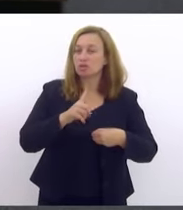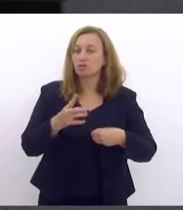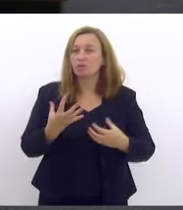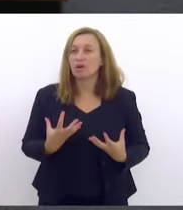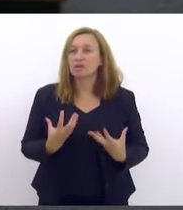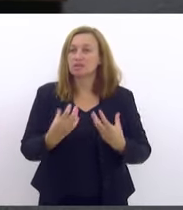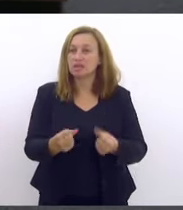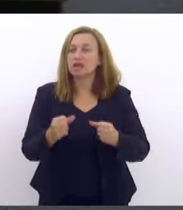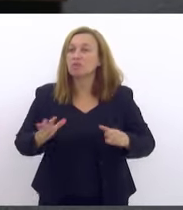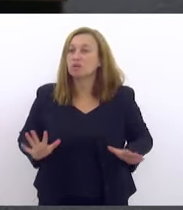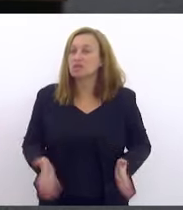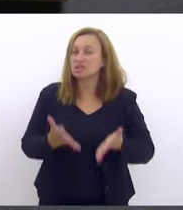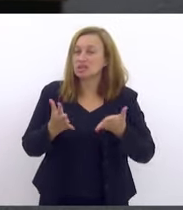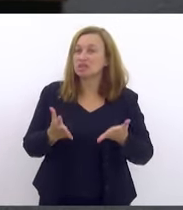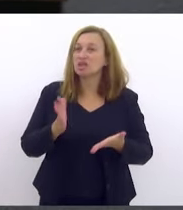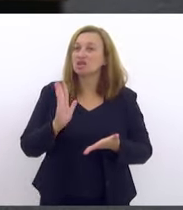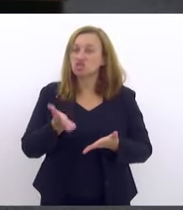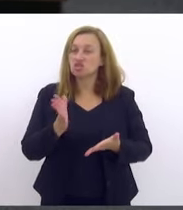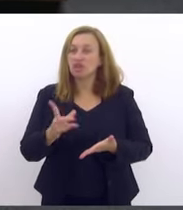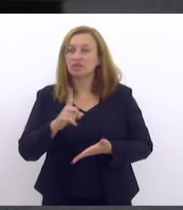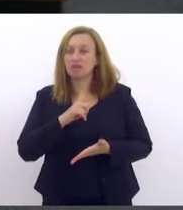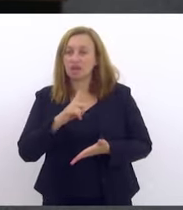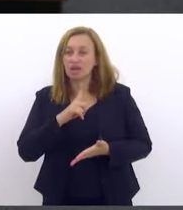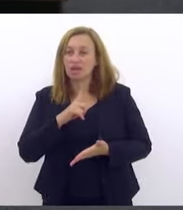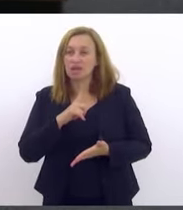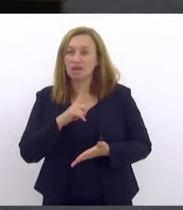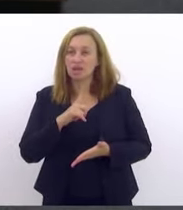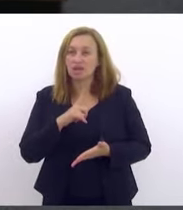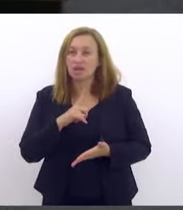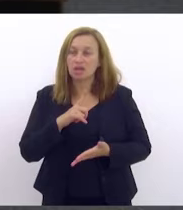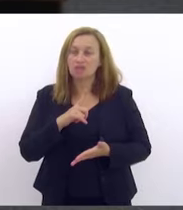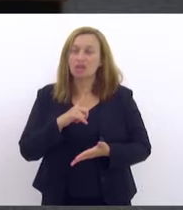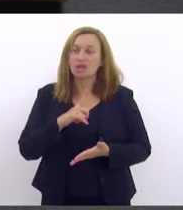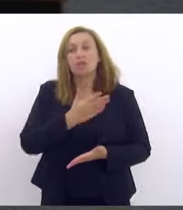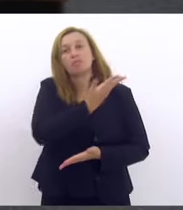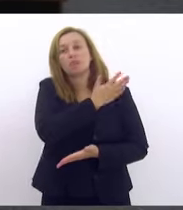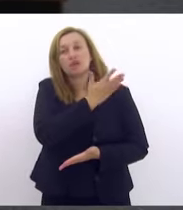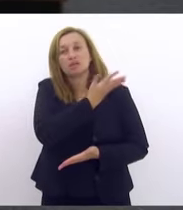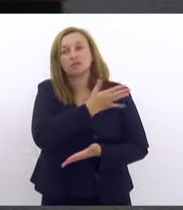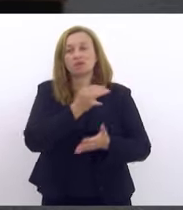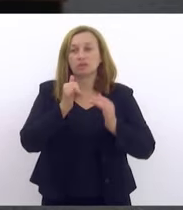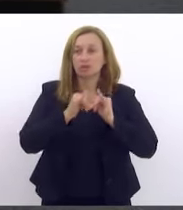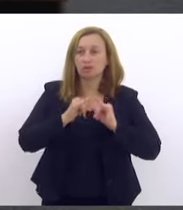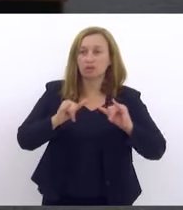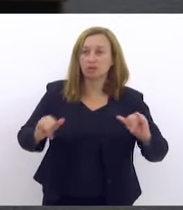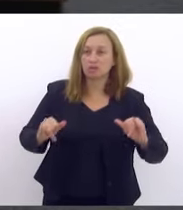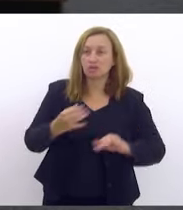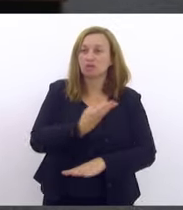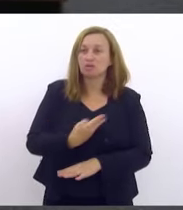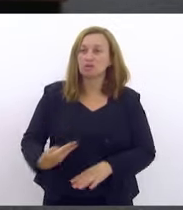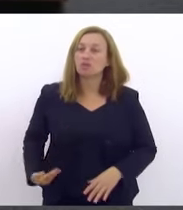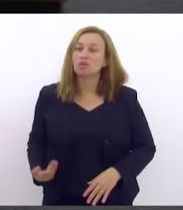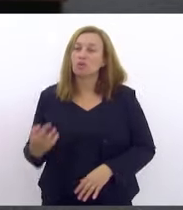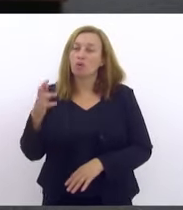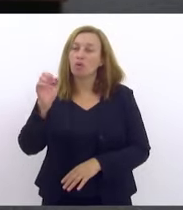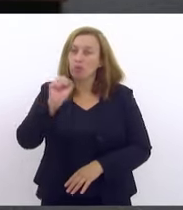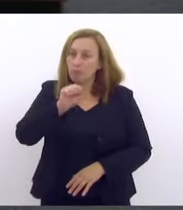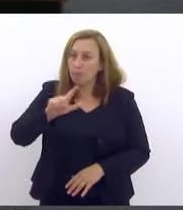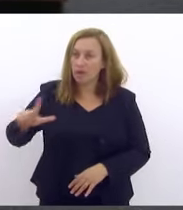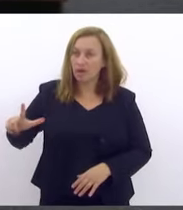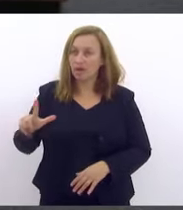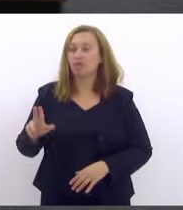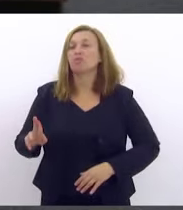referendar uma iniciativa que já nasce pelas declarações do governador de Minas Gerais, Romeu Zema, com a marca